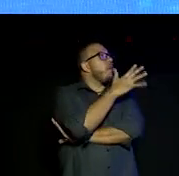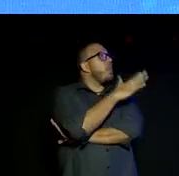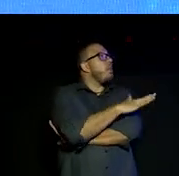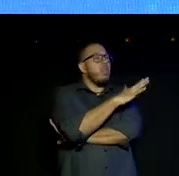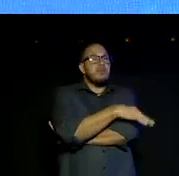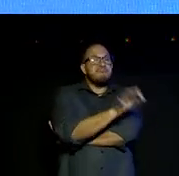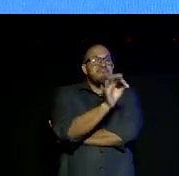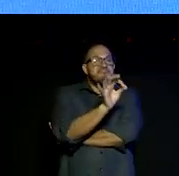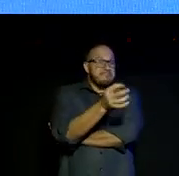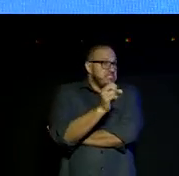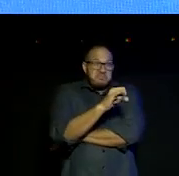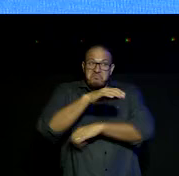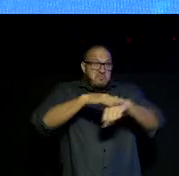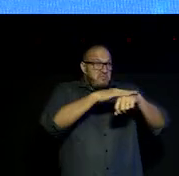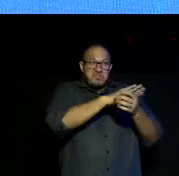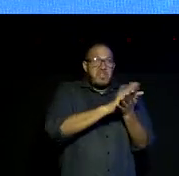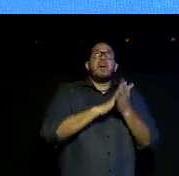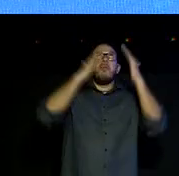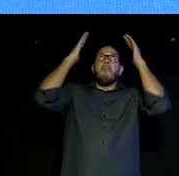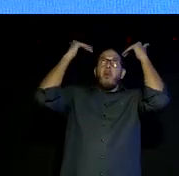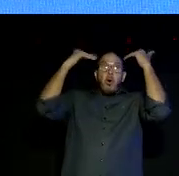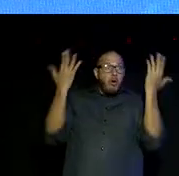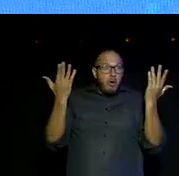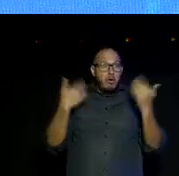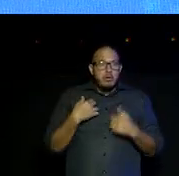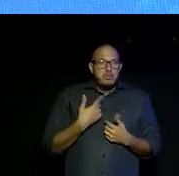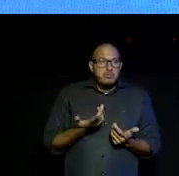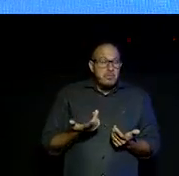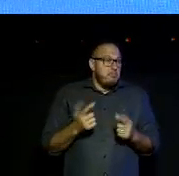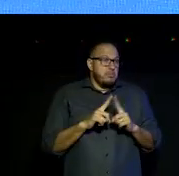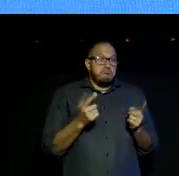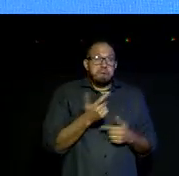caindo o mosteiro. Se a gente não fizer nada, vai cair na nossa cabeça. Mas a gente não tem